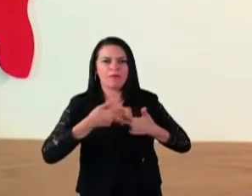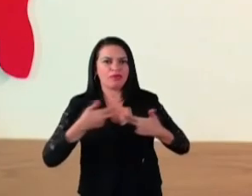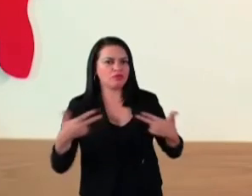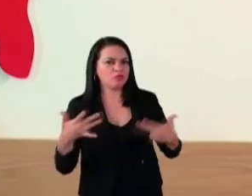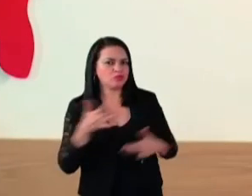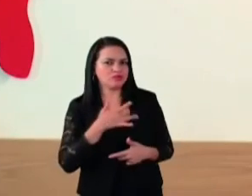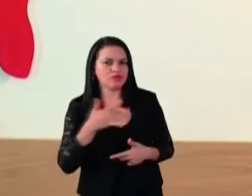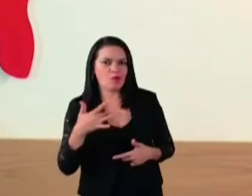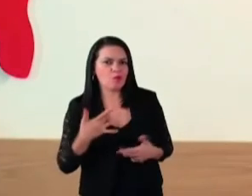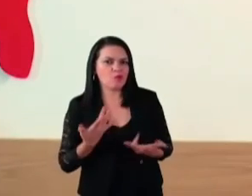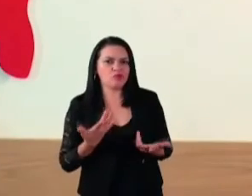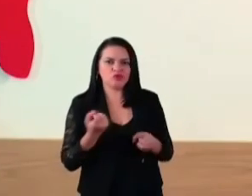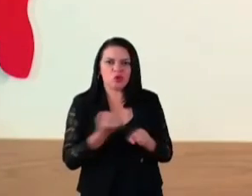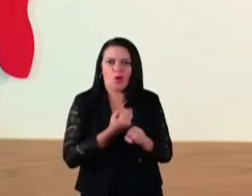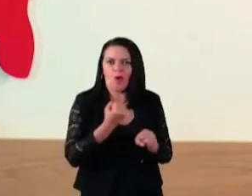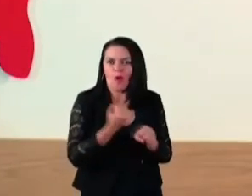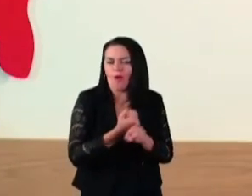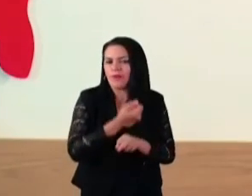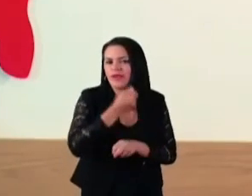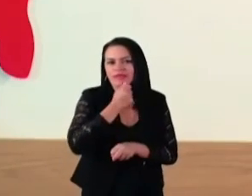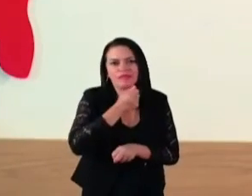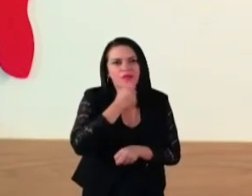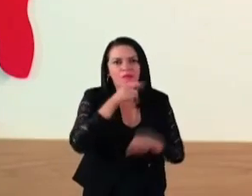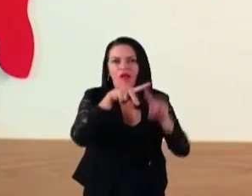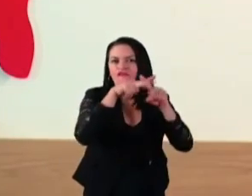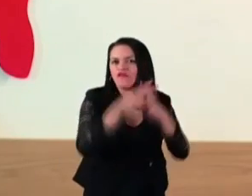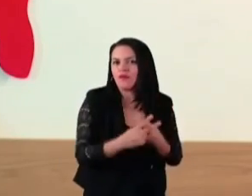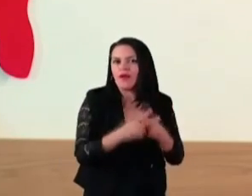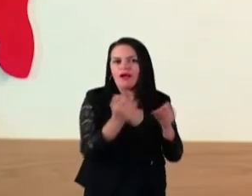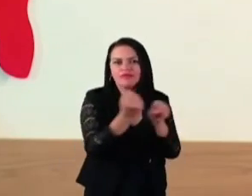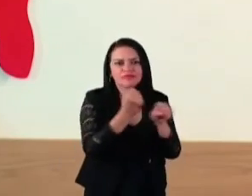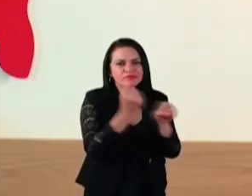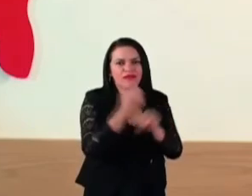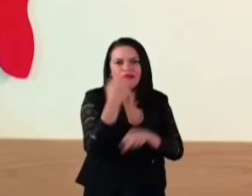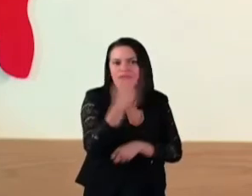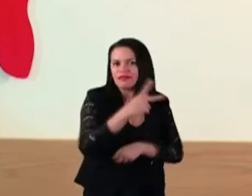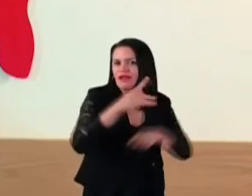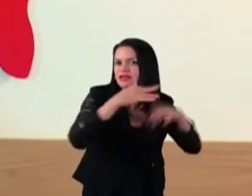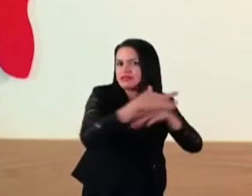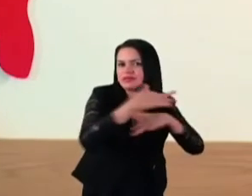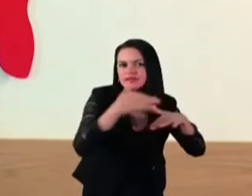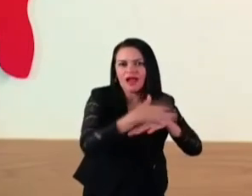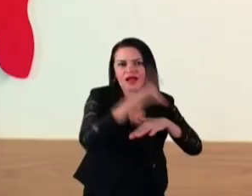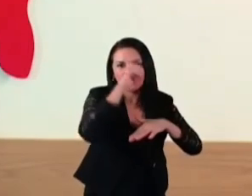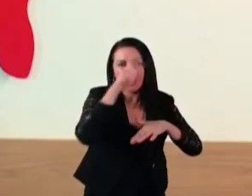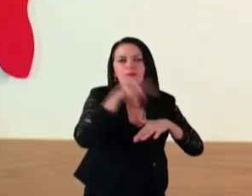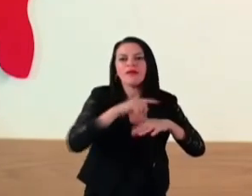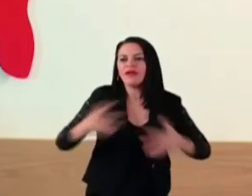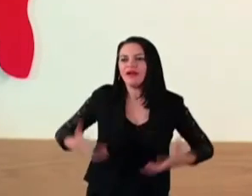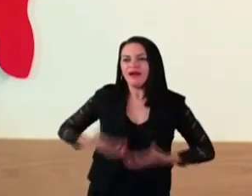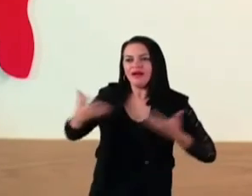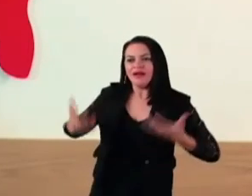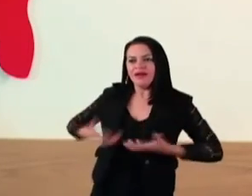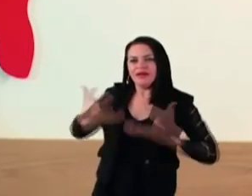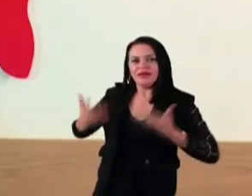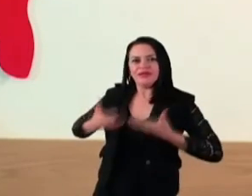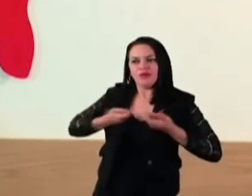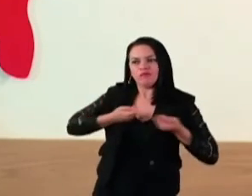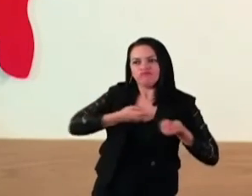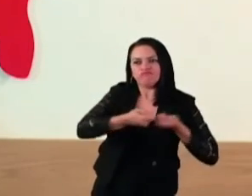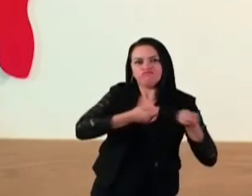exemplo, obras, reformar o hospital da cidade, construir um novo hospital da cidade, para que haja um estímulo, uma